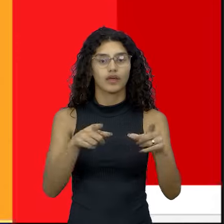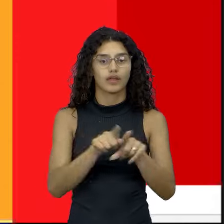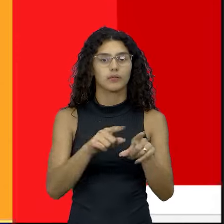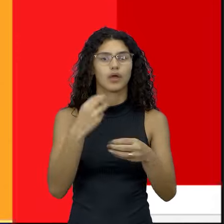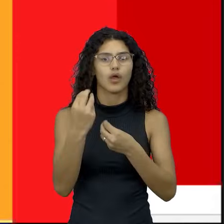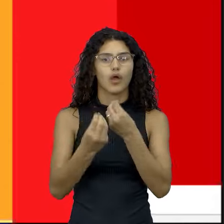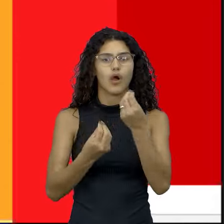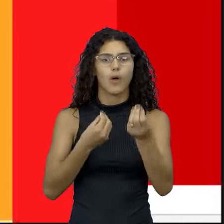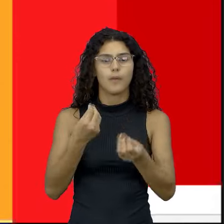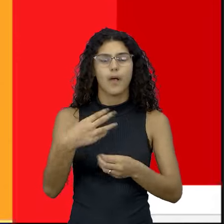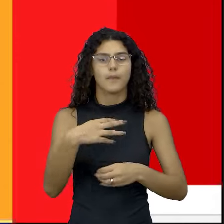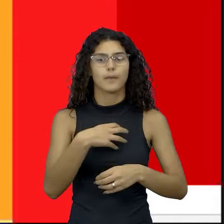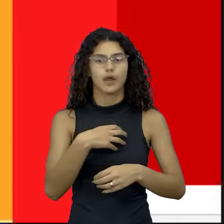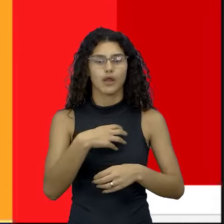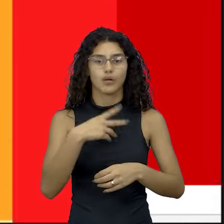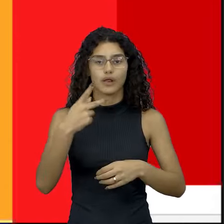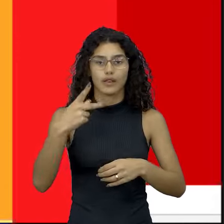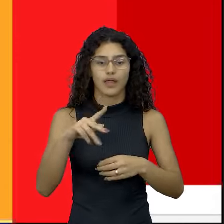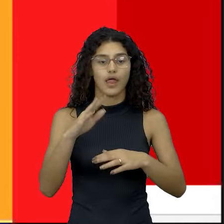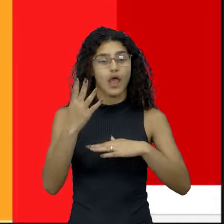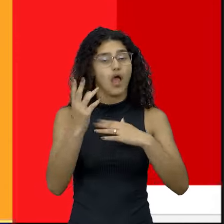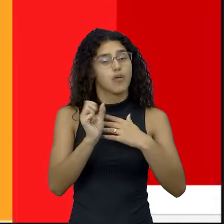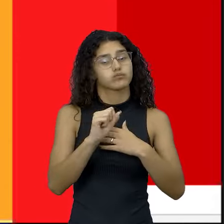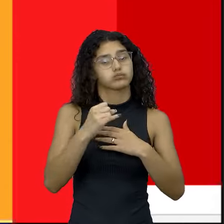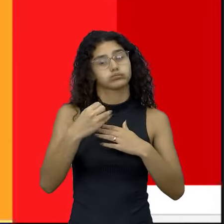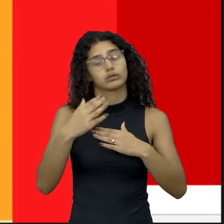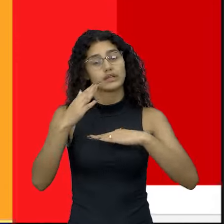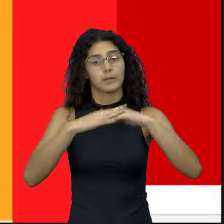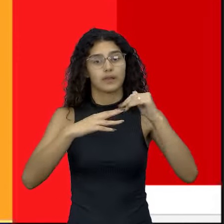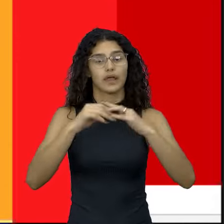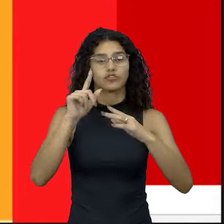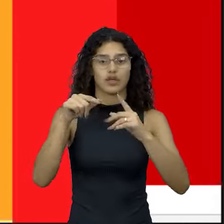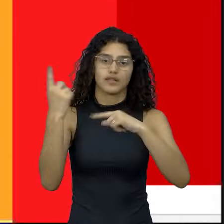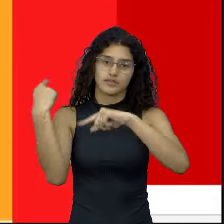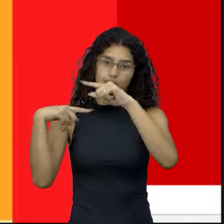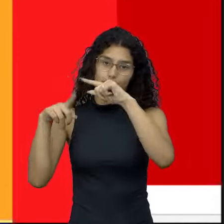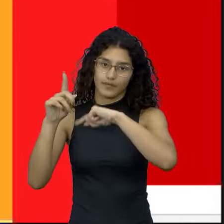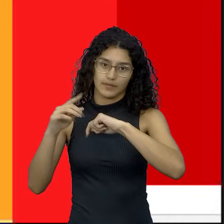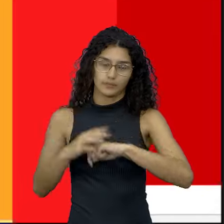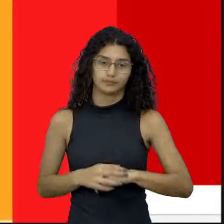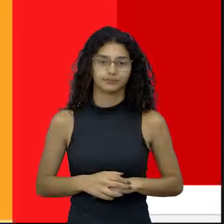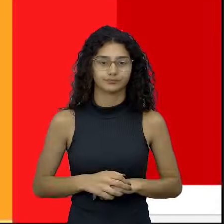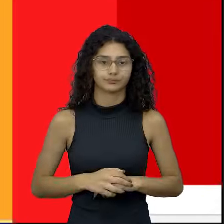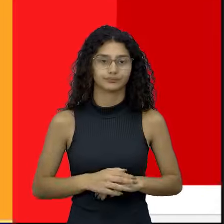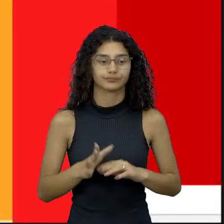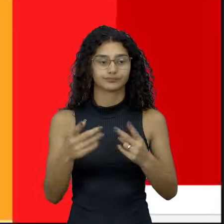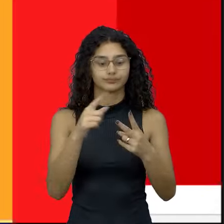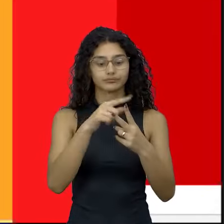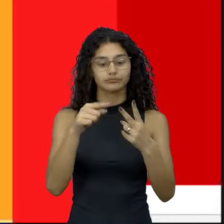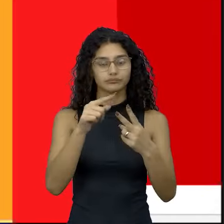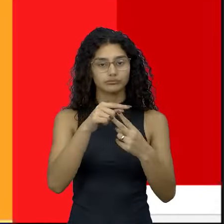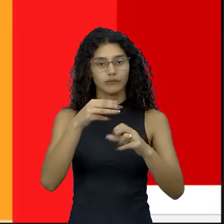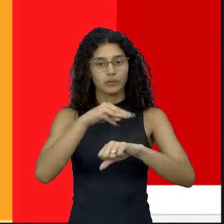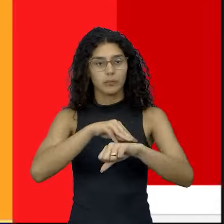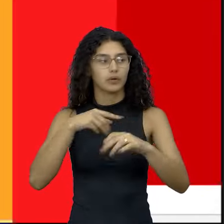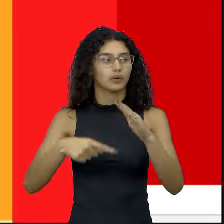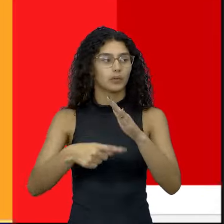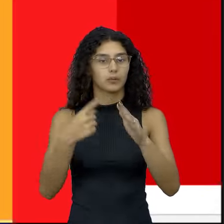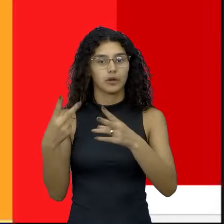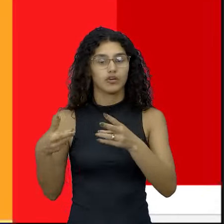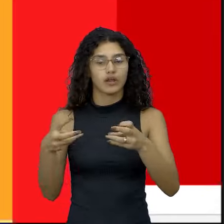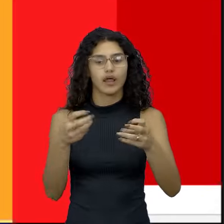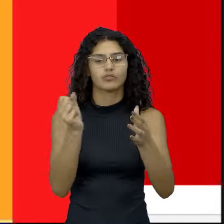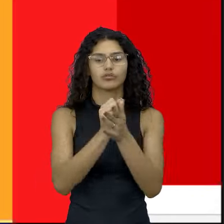como, né, que por meio delas, algumas habilidades elas são desenvolvidas. Então, 2 momentos, o primeiro de análise de